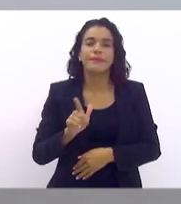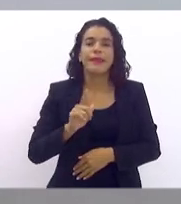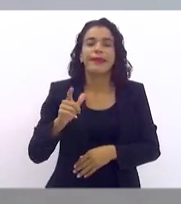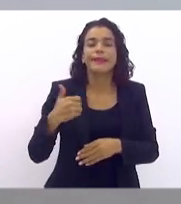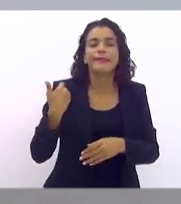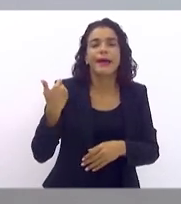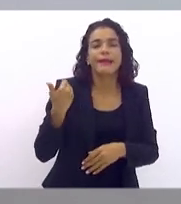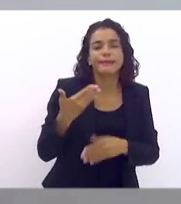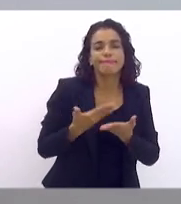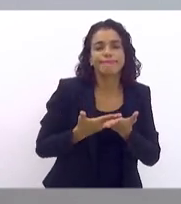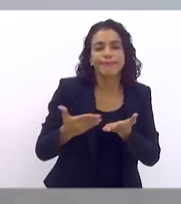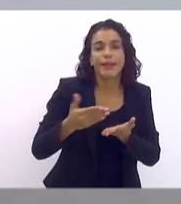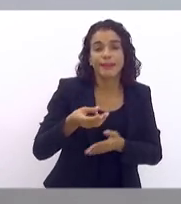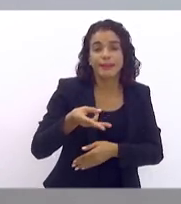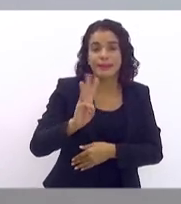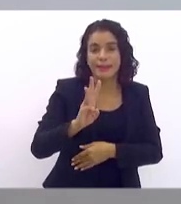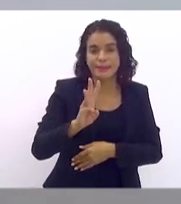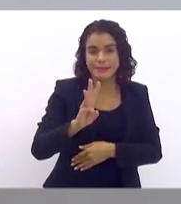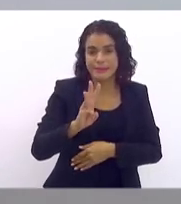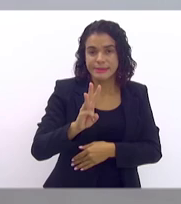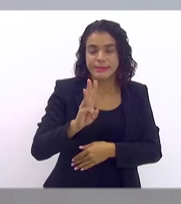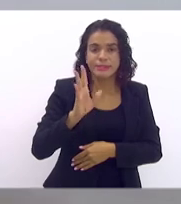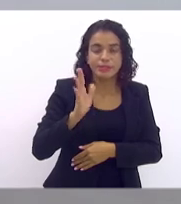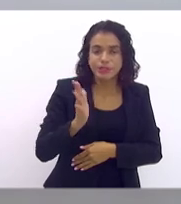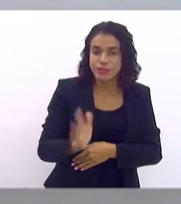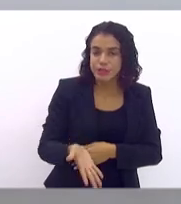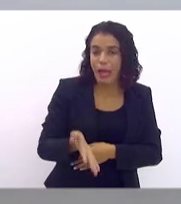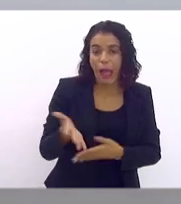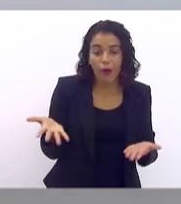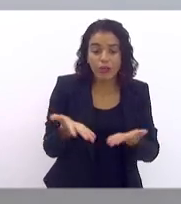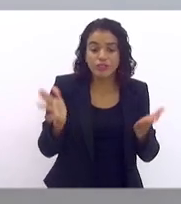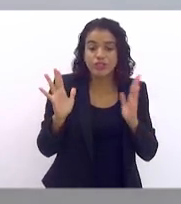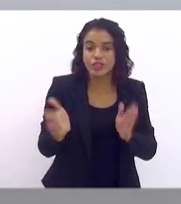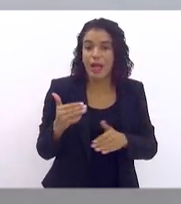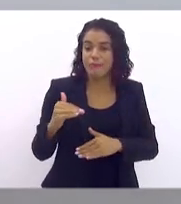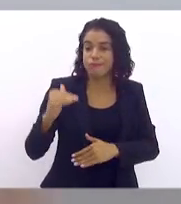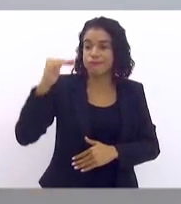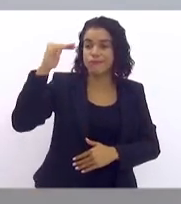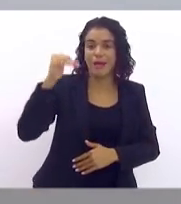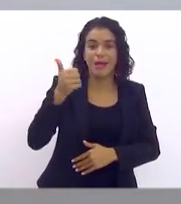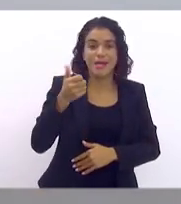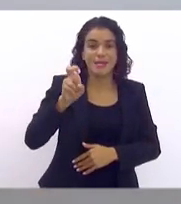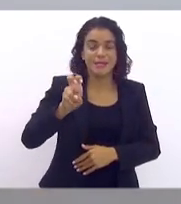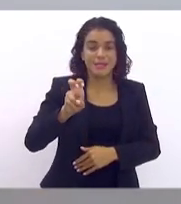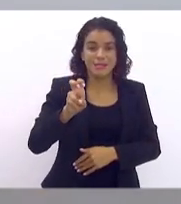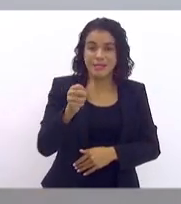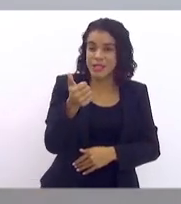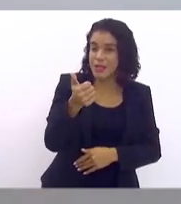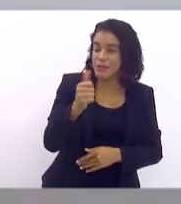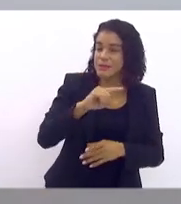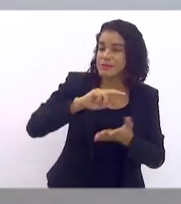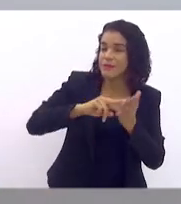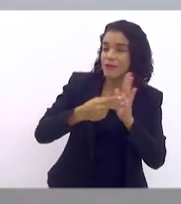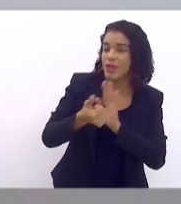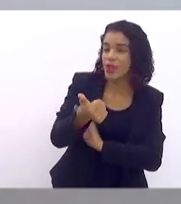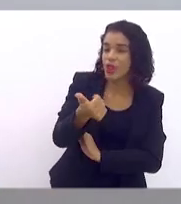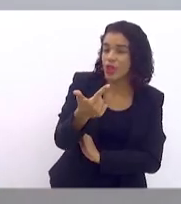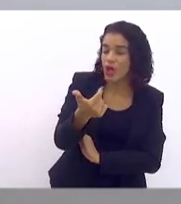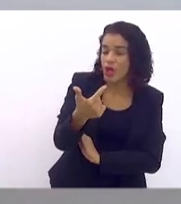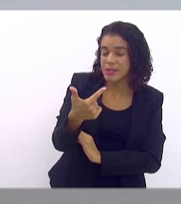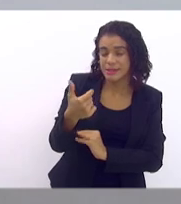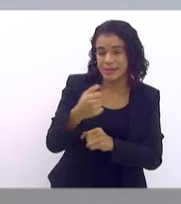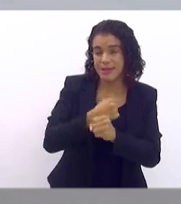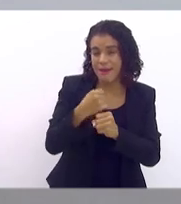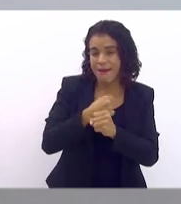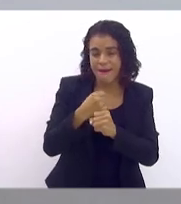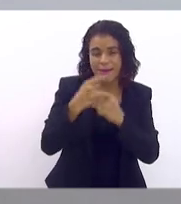3 anos. Né? Então, desde os 3, está com 15 já. Se são 12 anos sofrendo violência. E